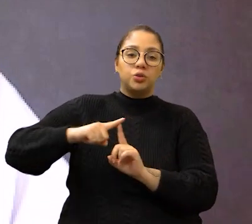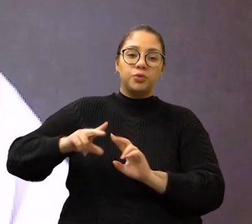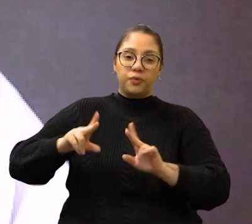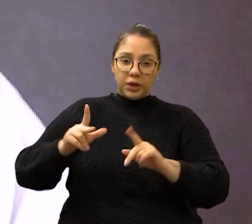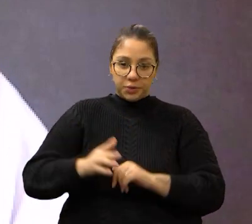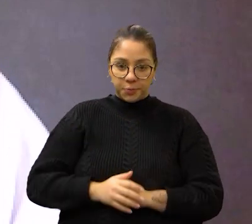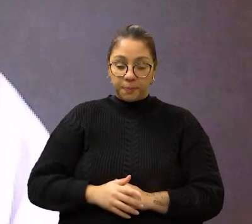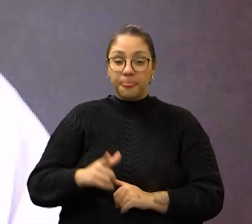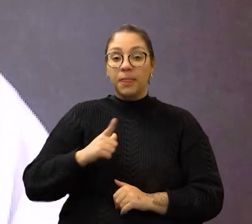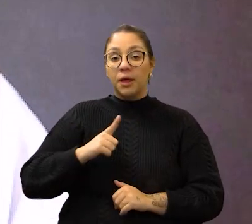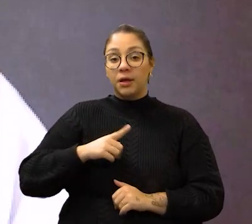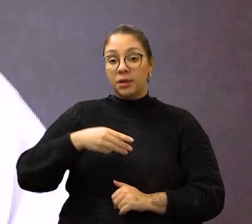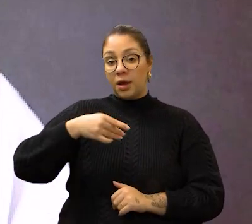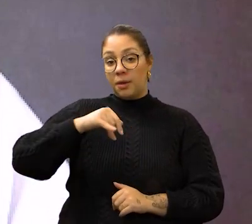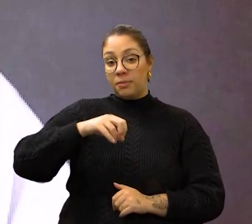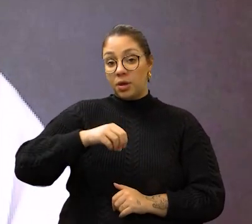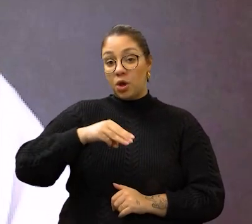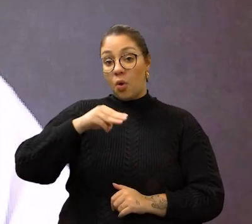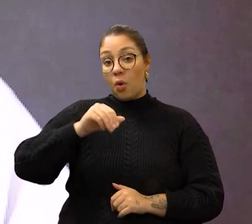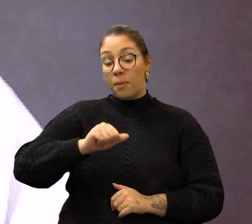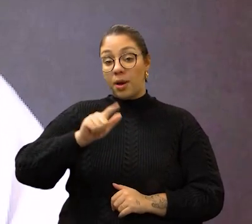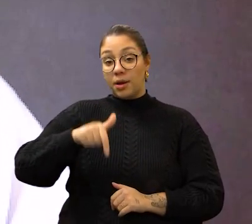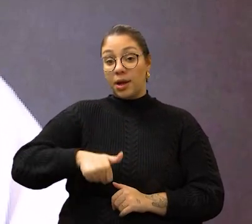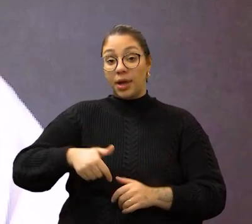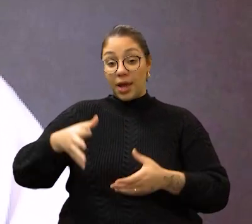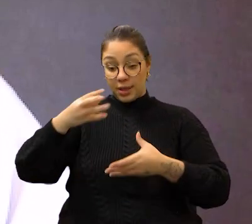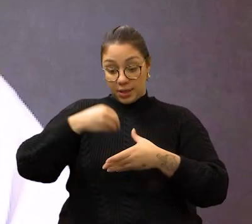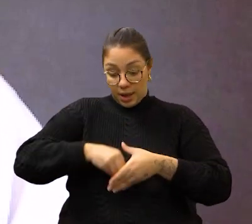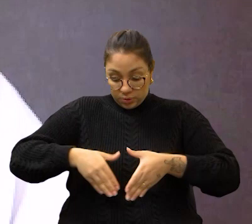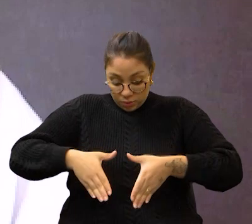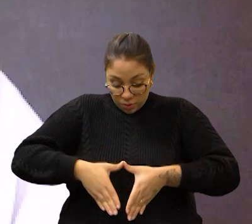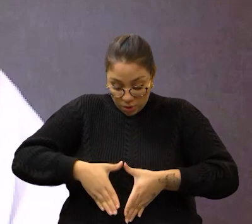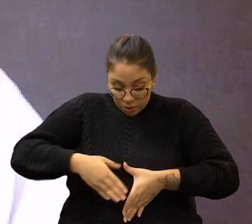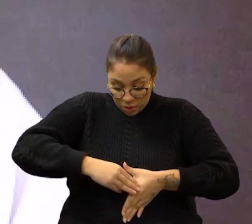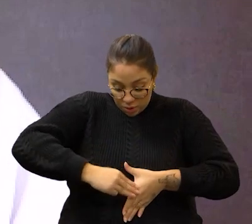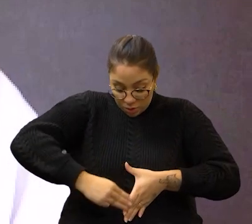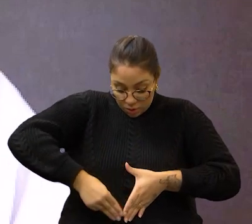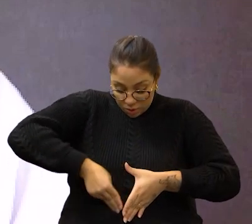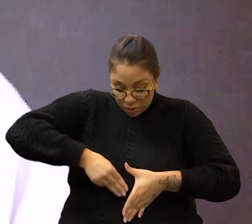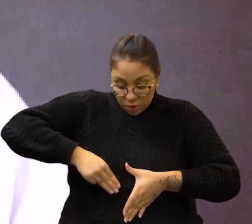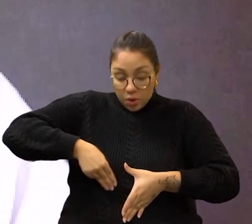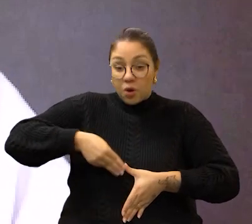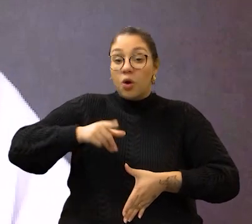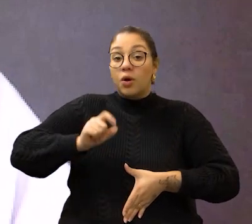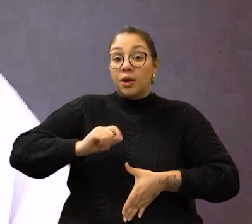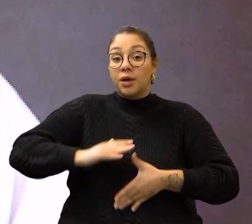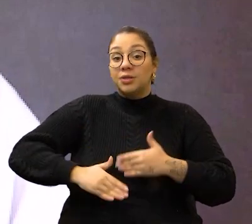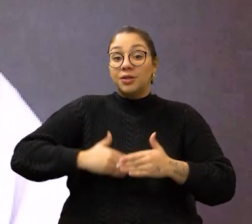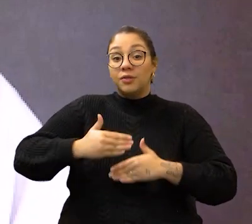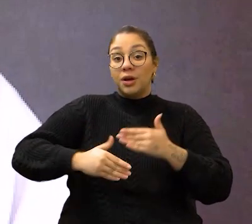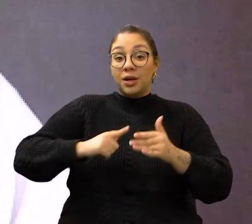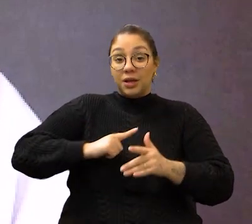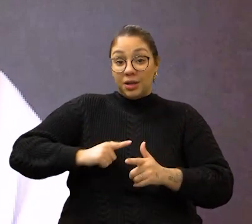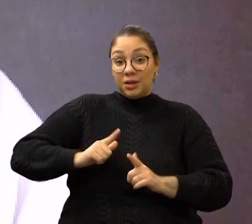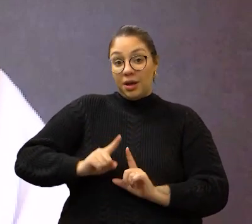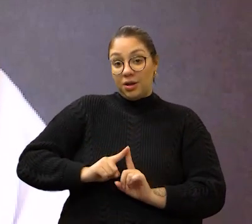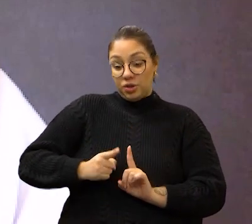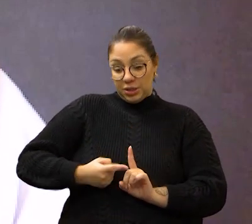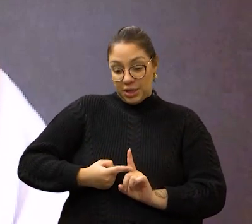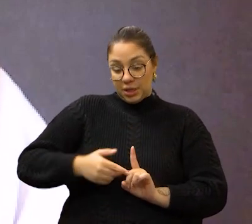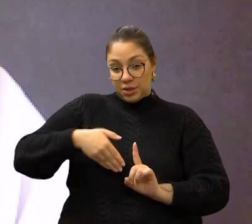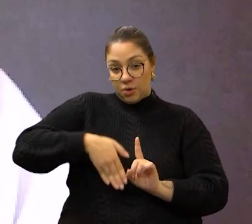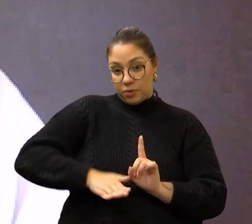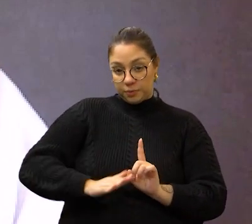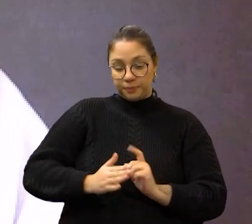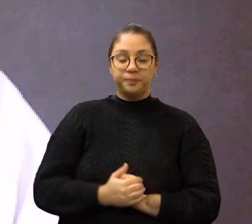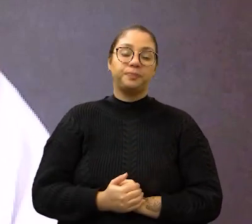gente diz que são submucosos, que eles crescem dentro da cavidade uterina, que é onde normalmente se desenvolvem as gestações.